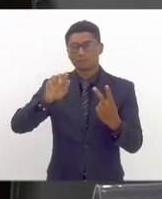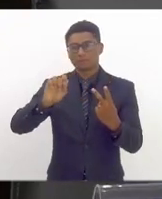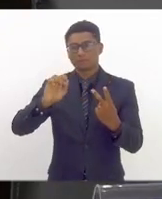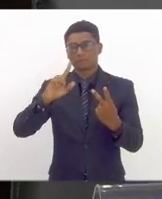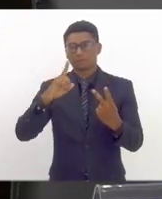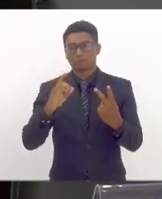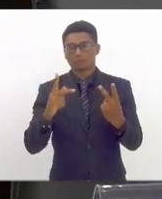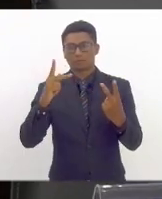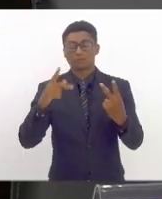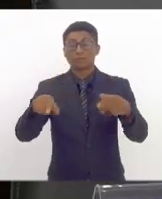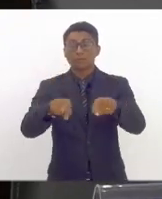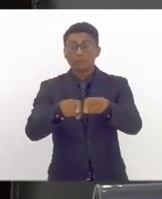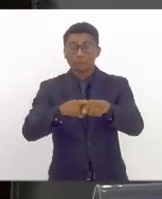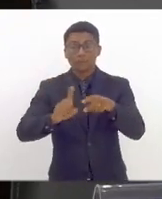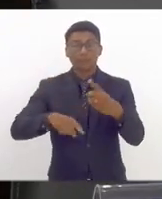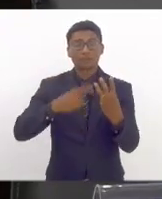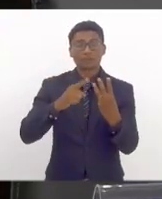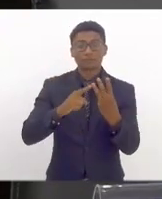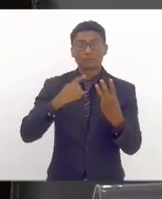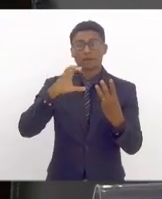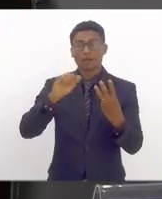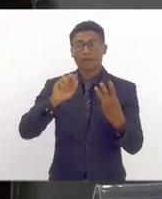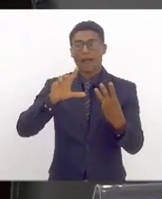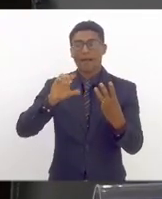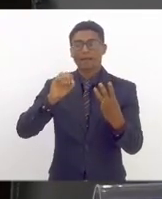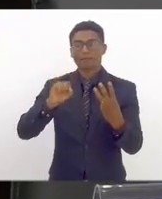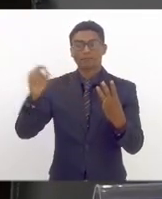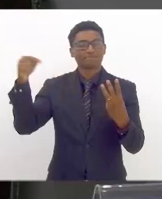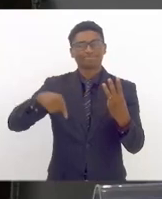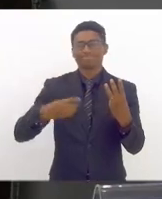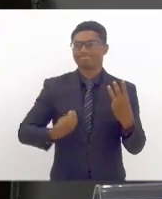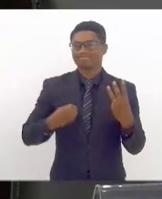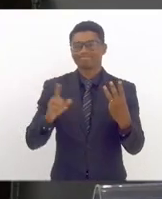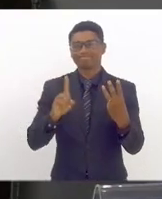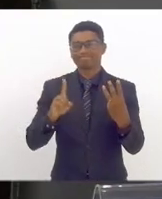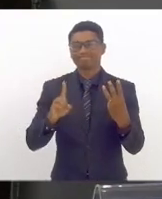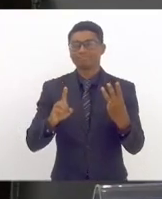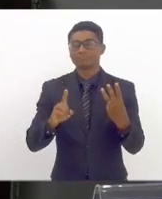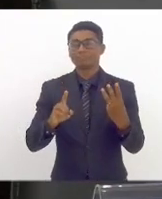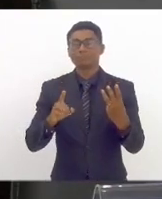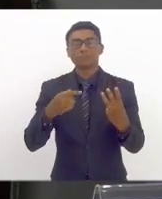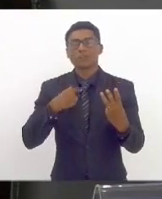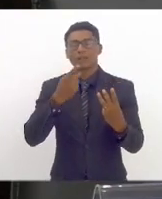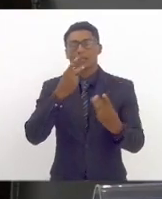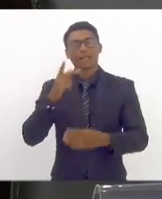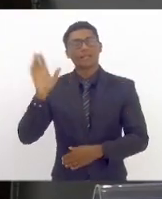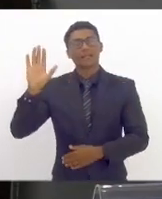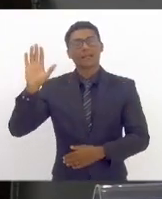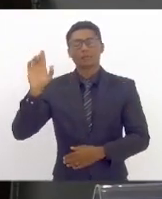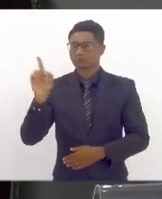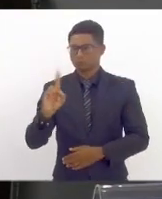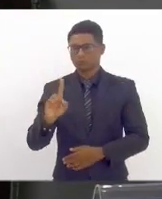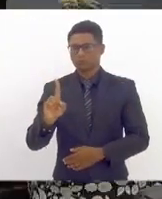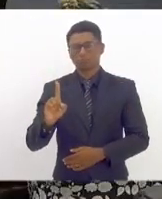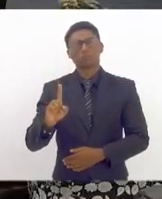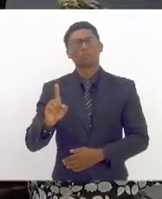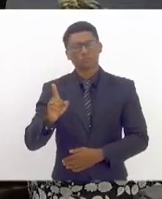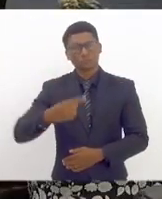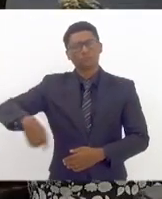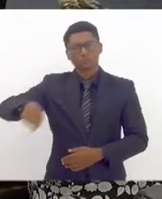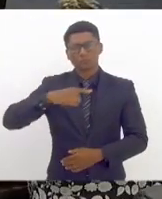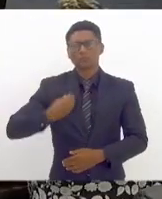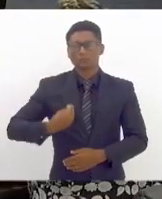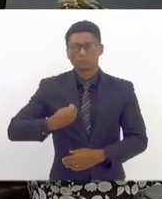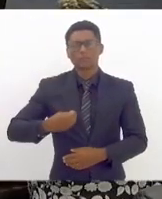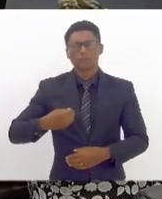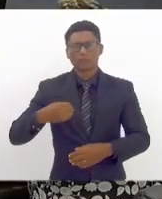ao Carlos que não está aqui para nossa foto não é uma despedida nós vivemos de ciclos Então